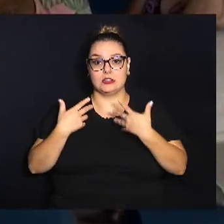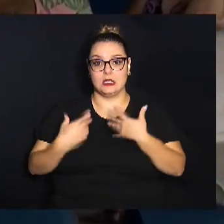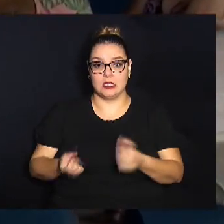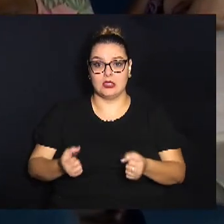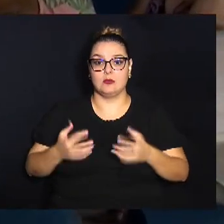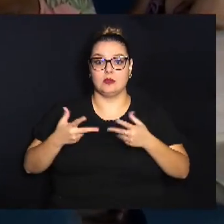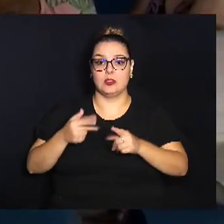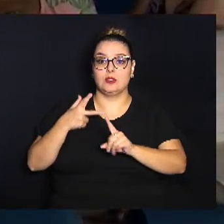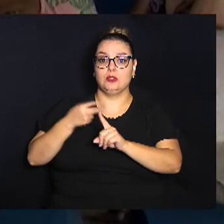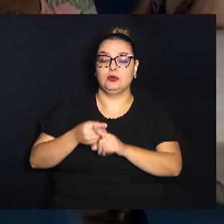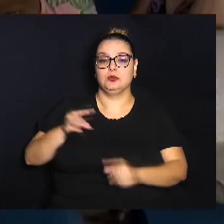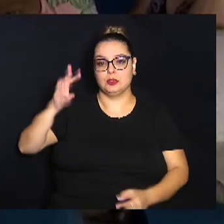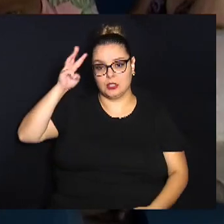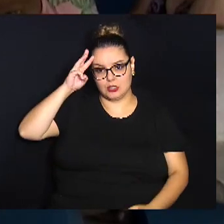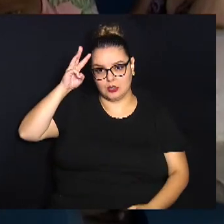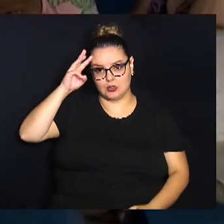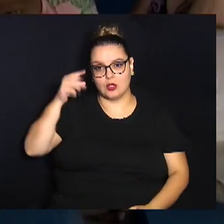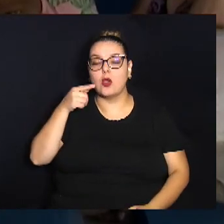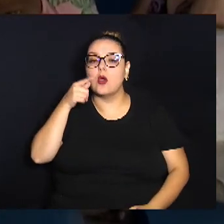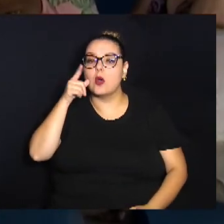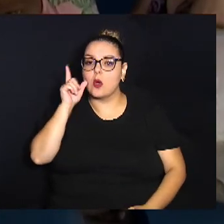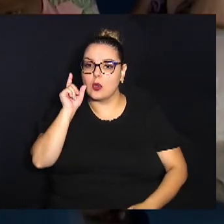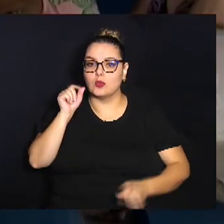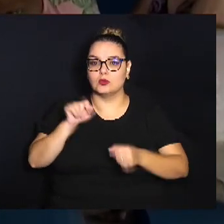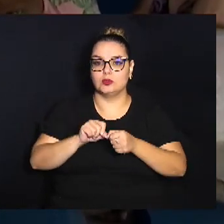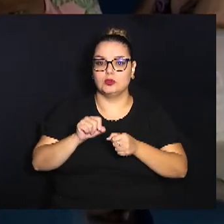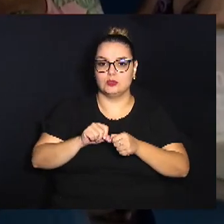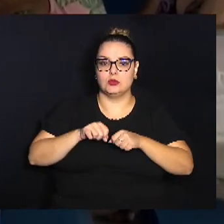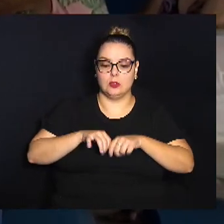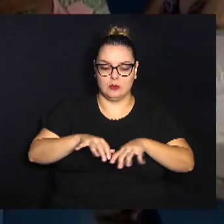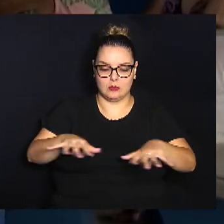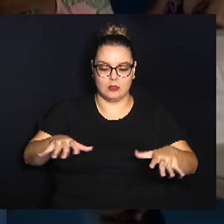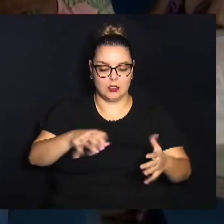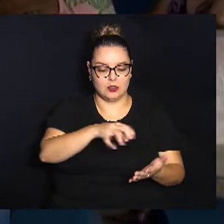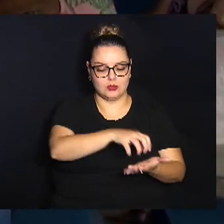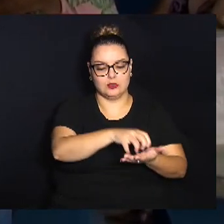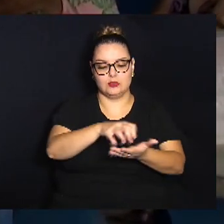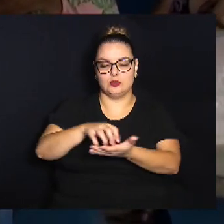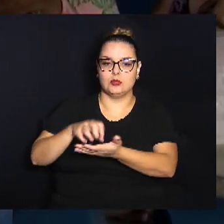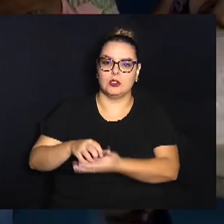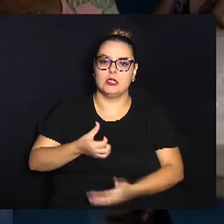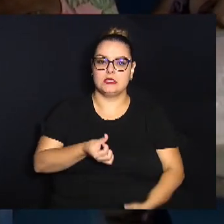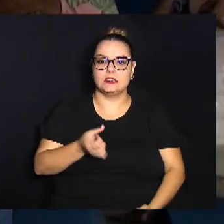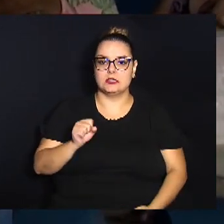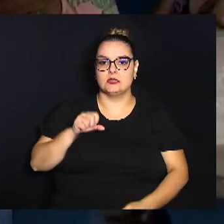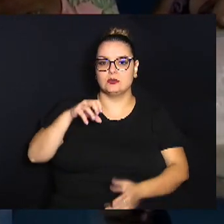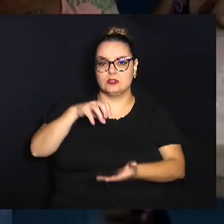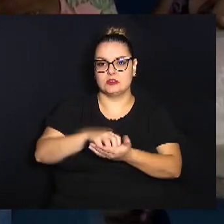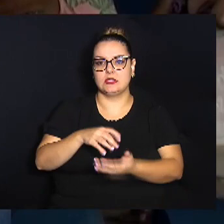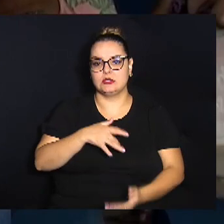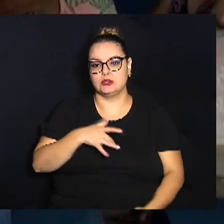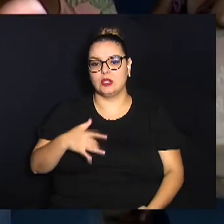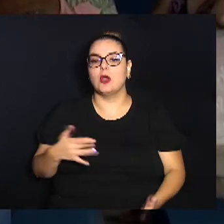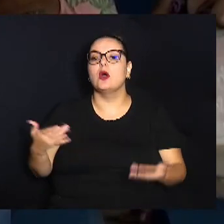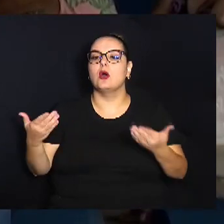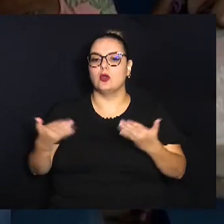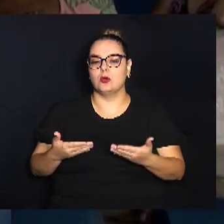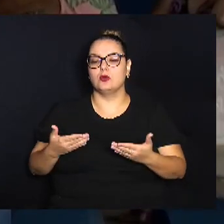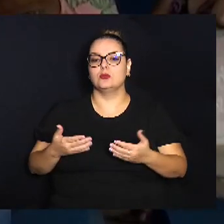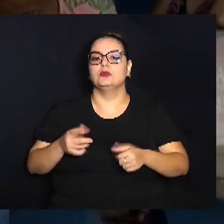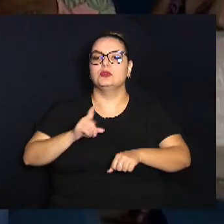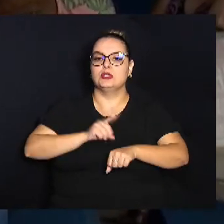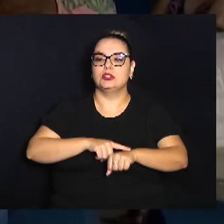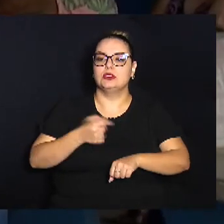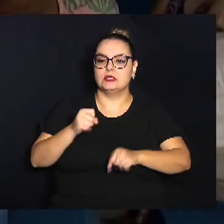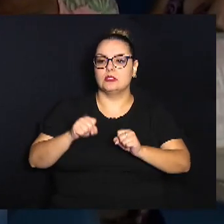na terça-feira. Ontem a gente realizou a entrega para todos os nossos 68 centros de saúde e hoje, a partir das 8